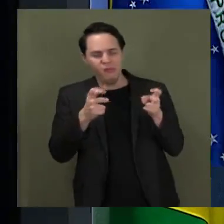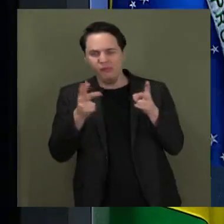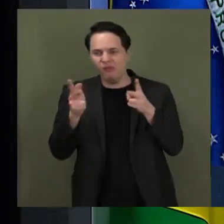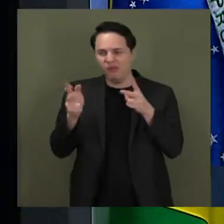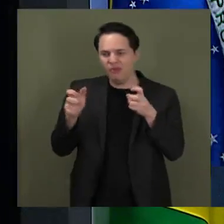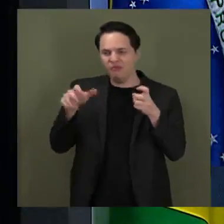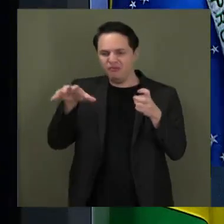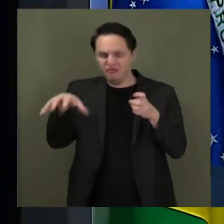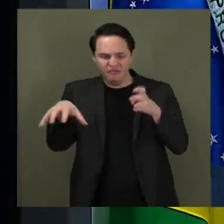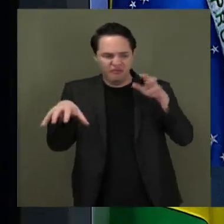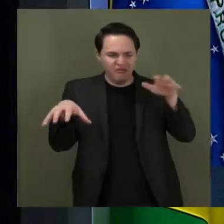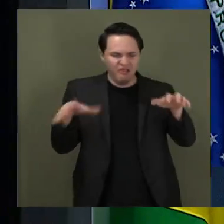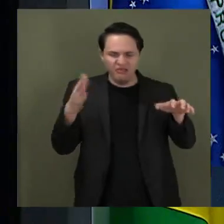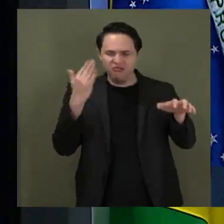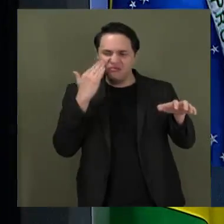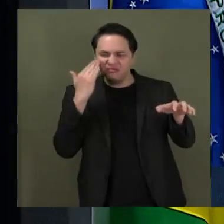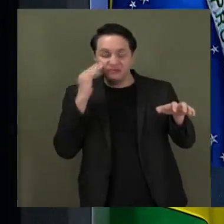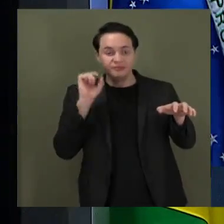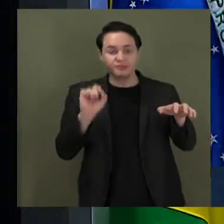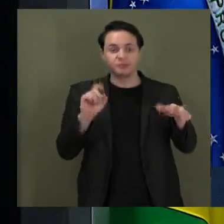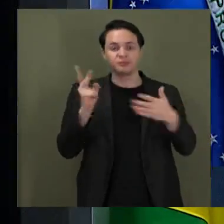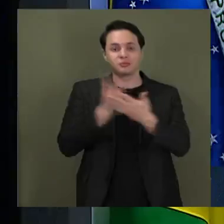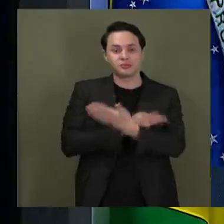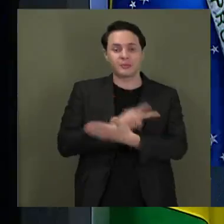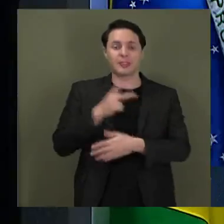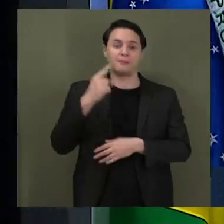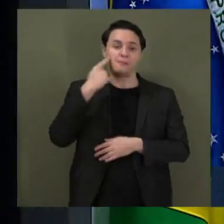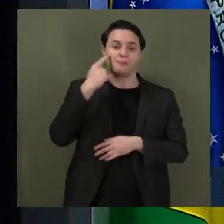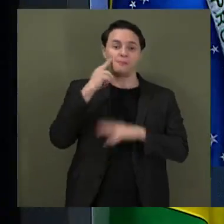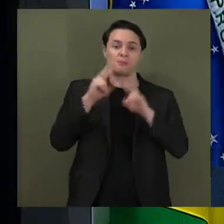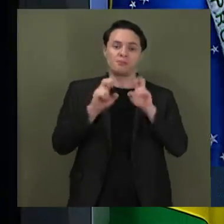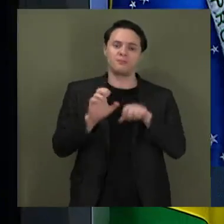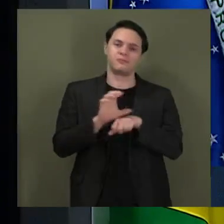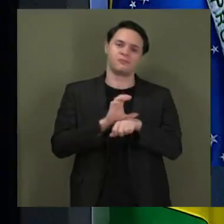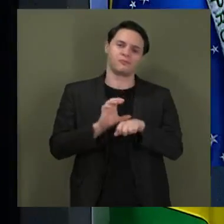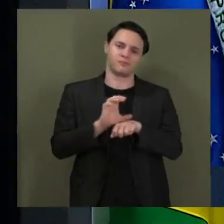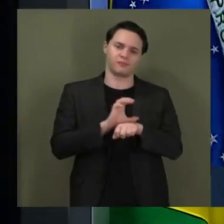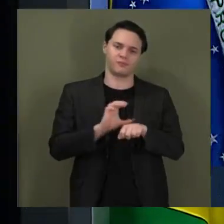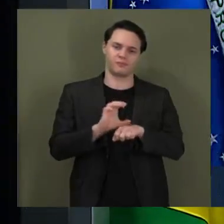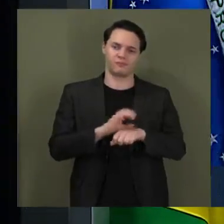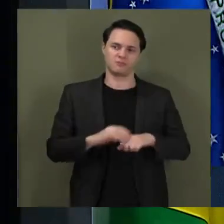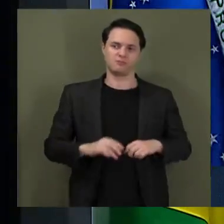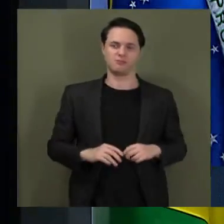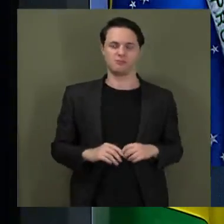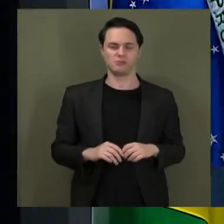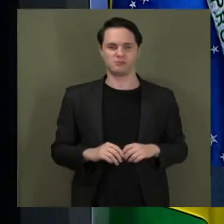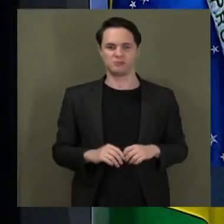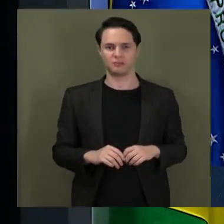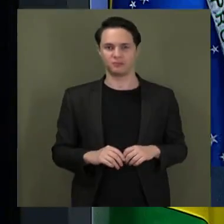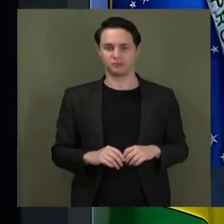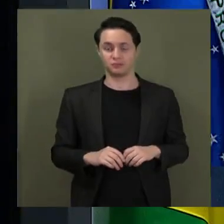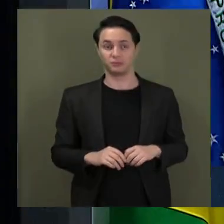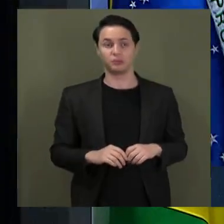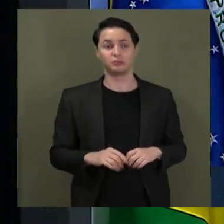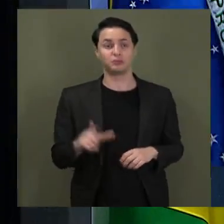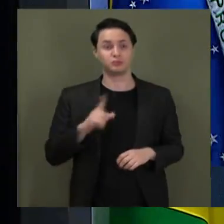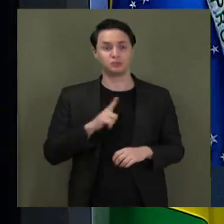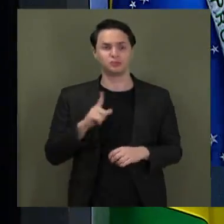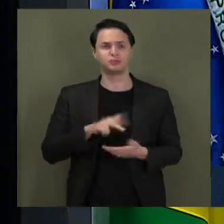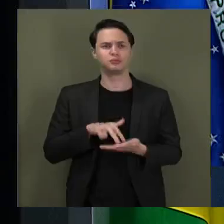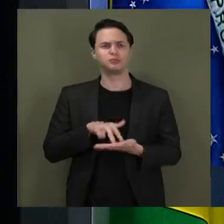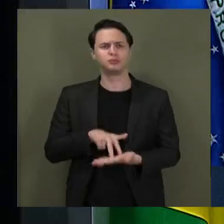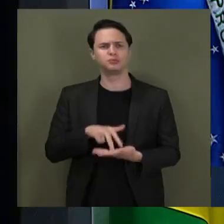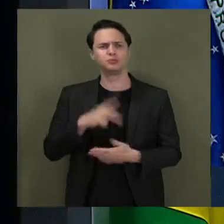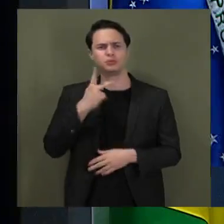e ver o que é que está errado à luz da Constituição do país. E ele se posicionou com firmeza. Ele